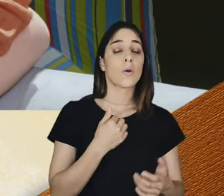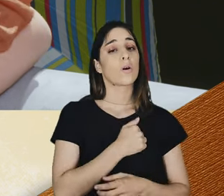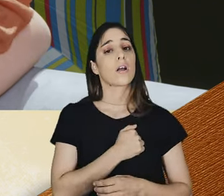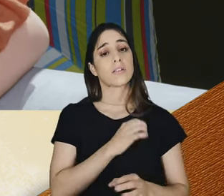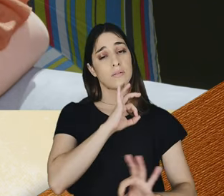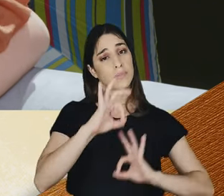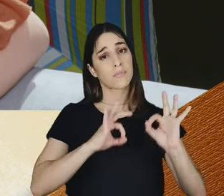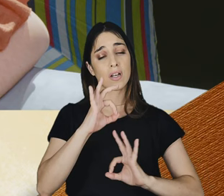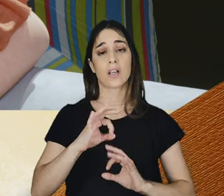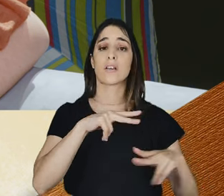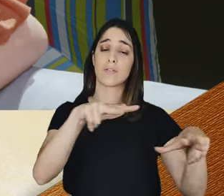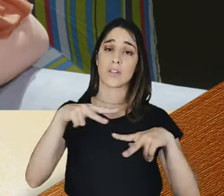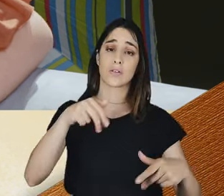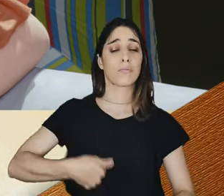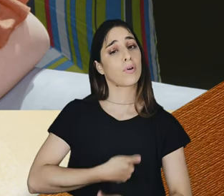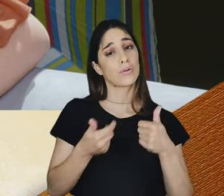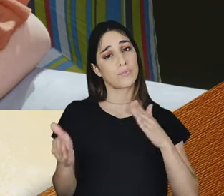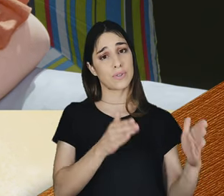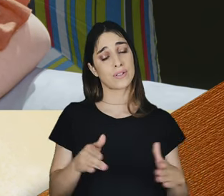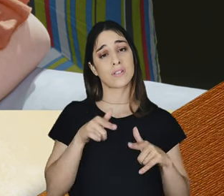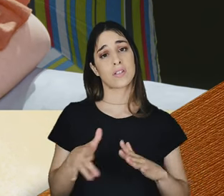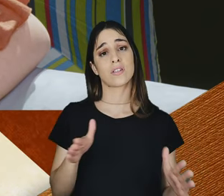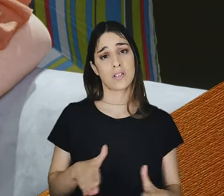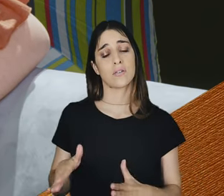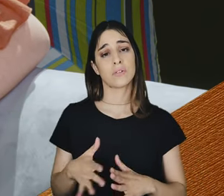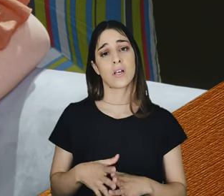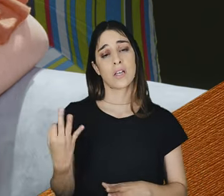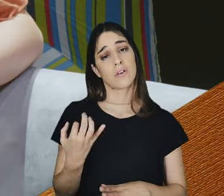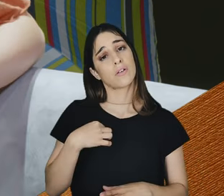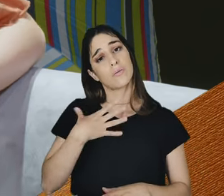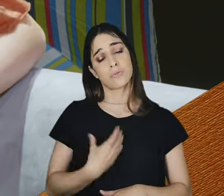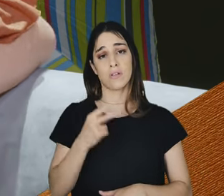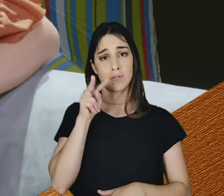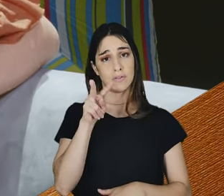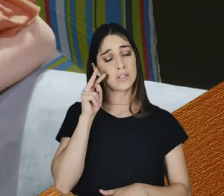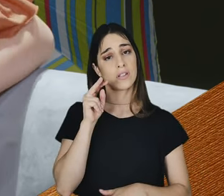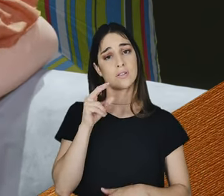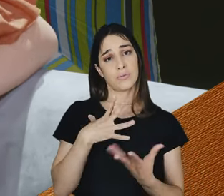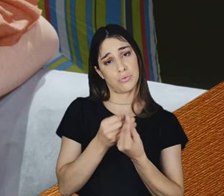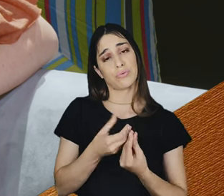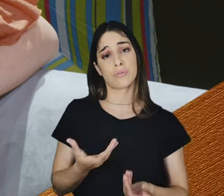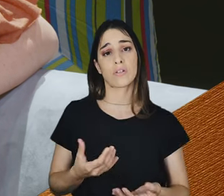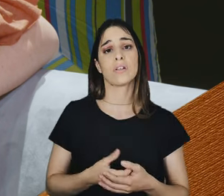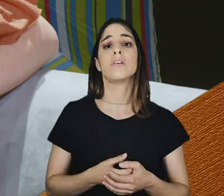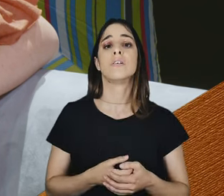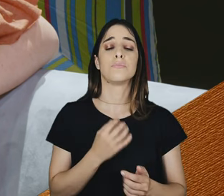Eu, em casa, preparei um vídeo com os melhores momentos desta edição e queria que o vissem comigo,